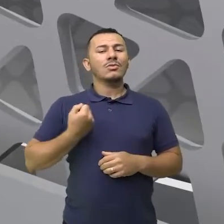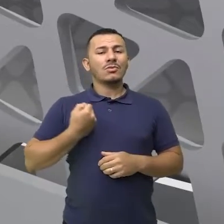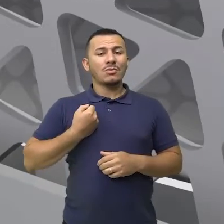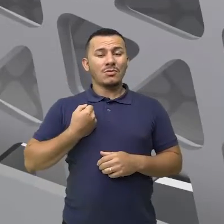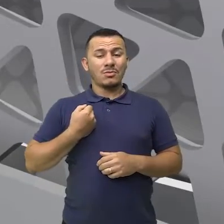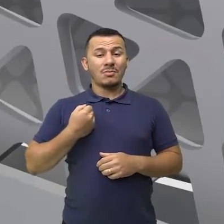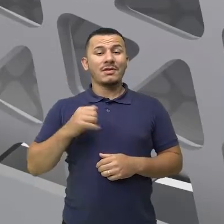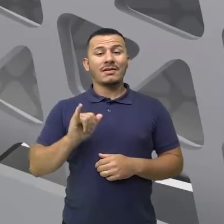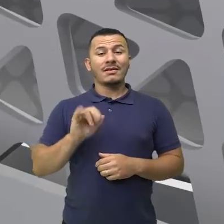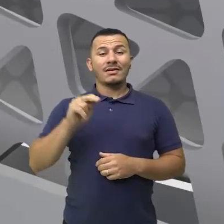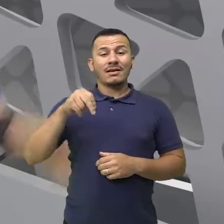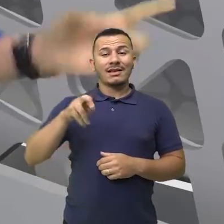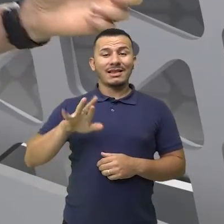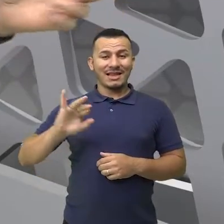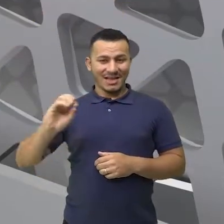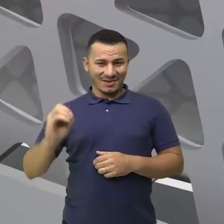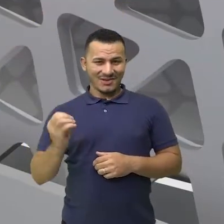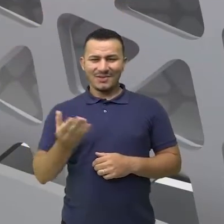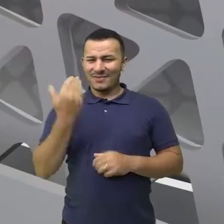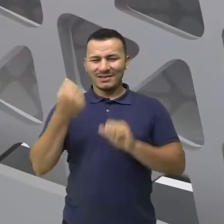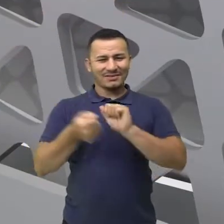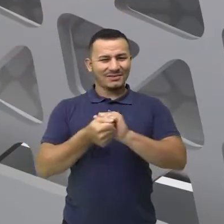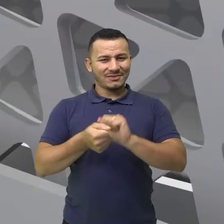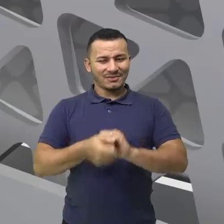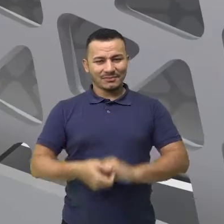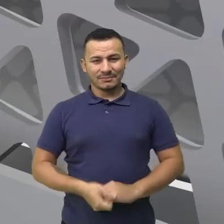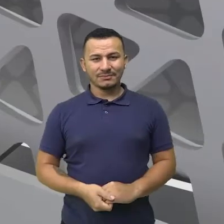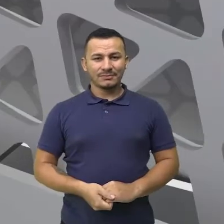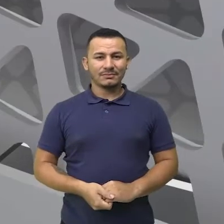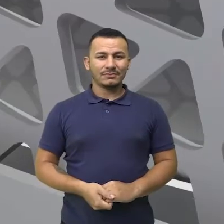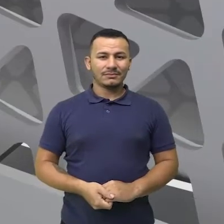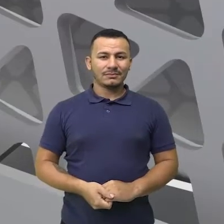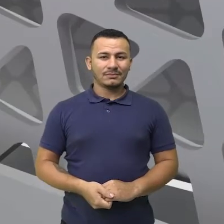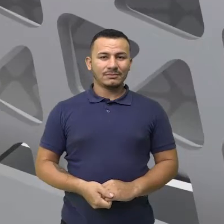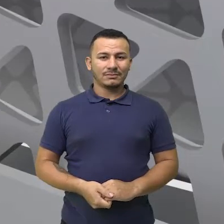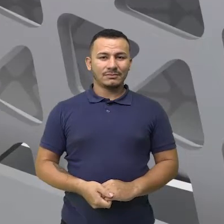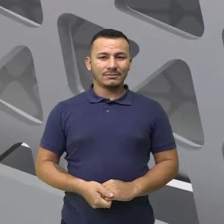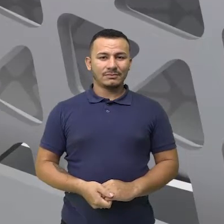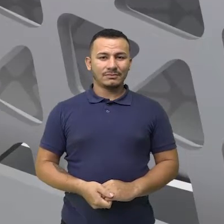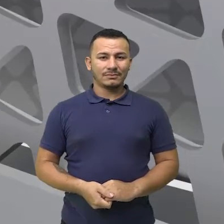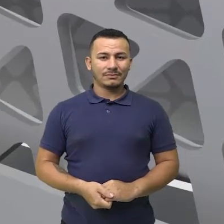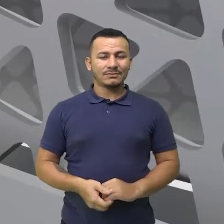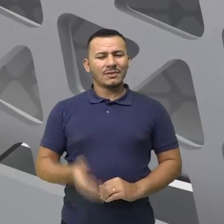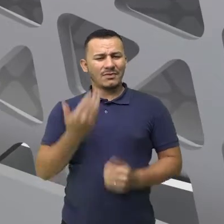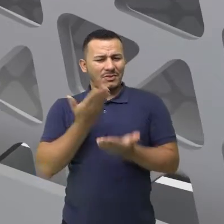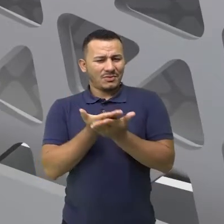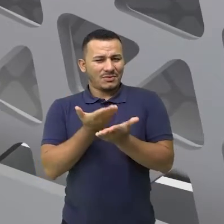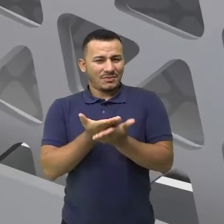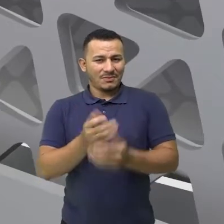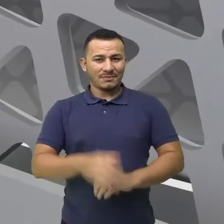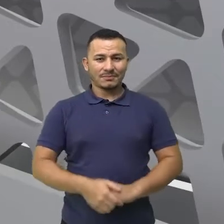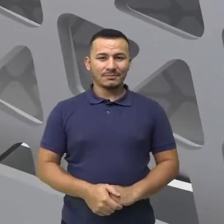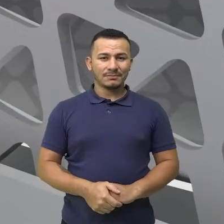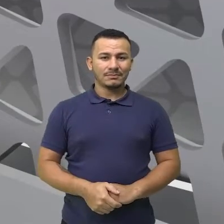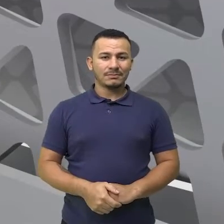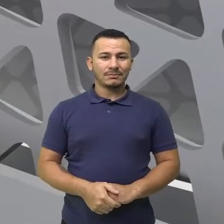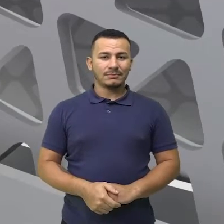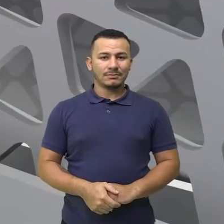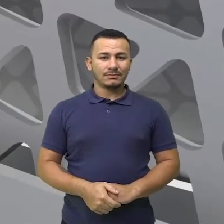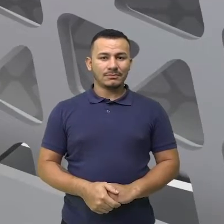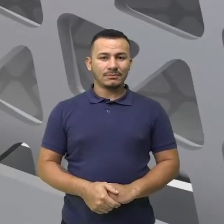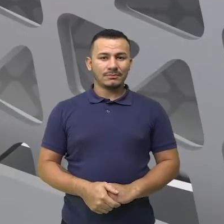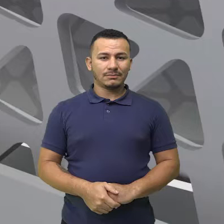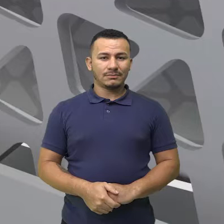número inteiro. Vem comigo! Segue na aula, meu povo!